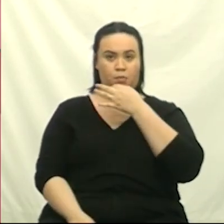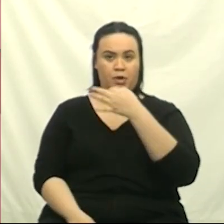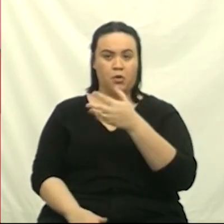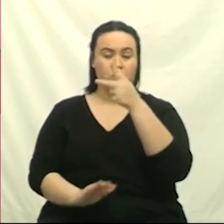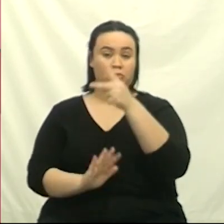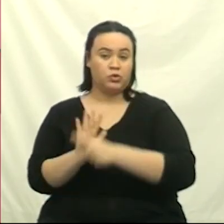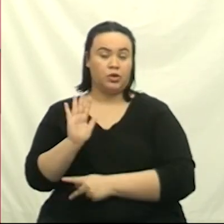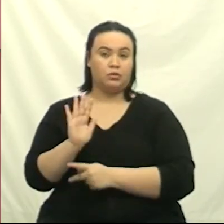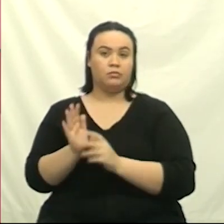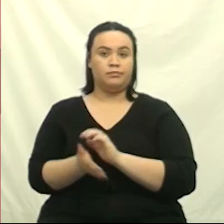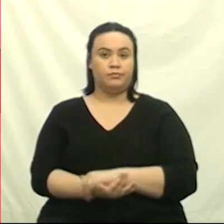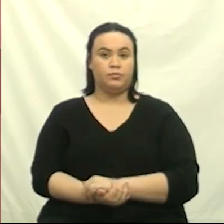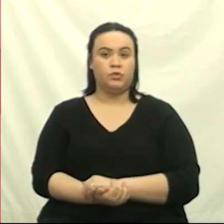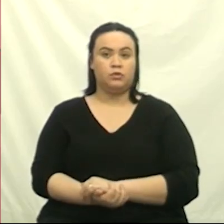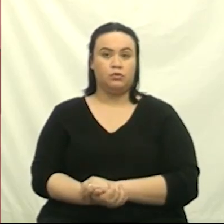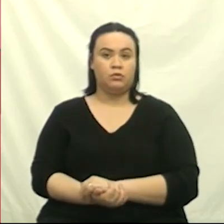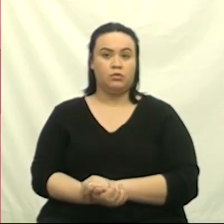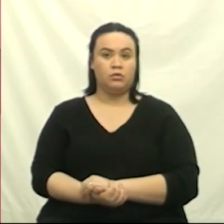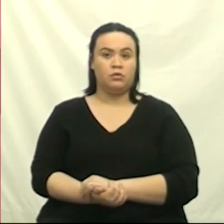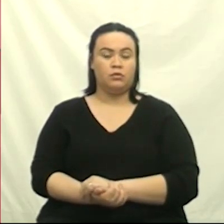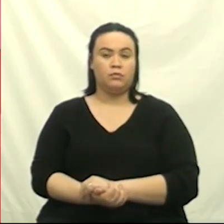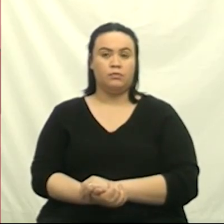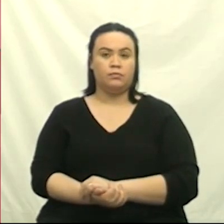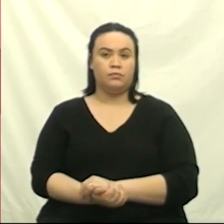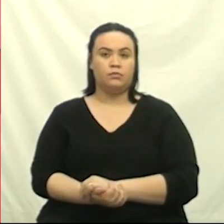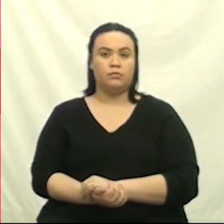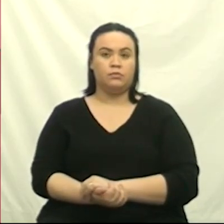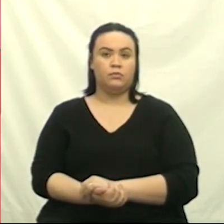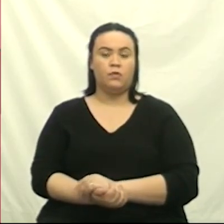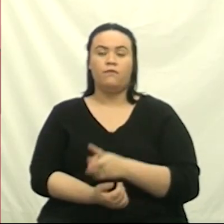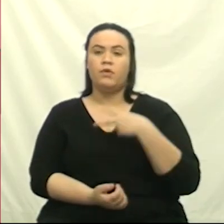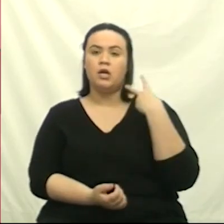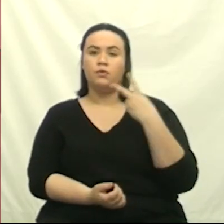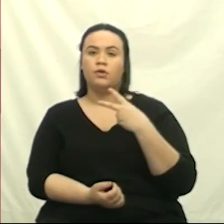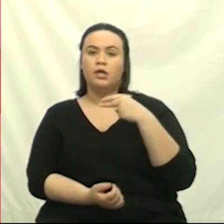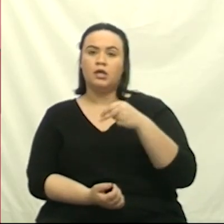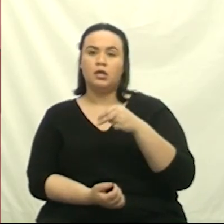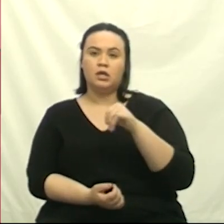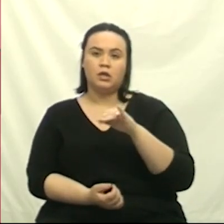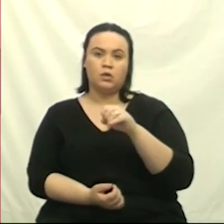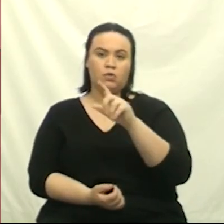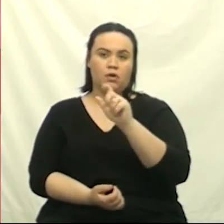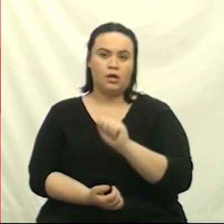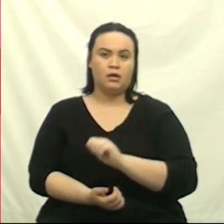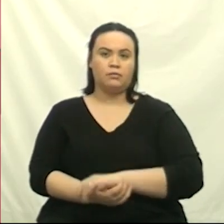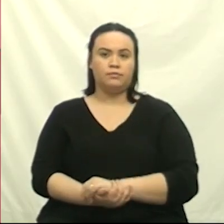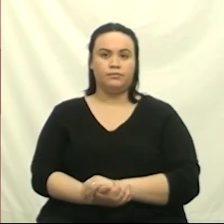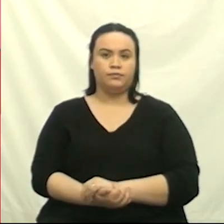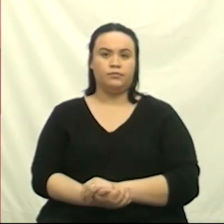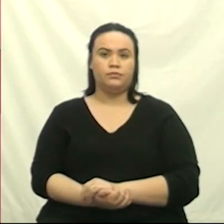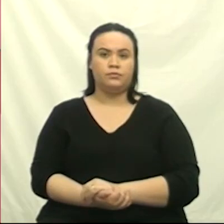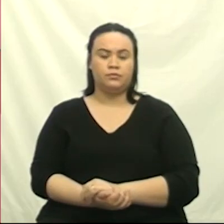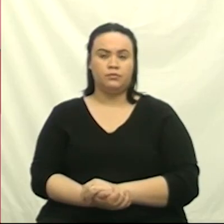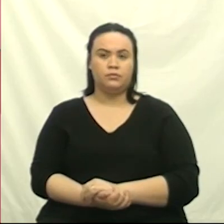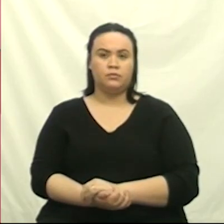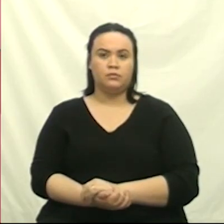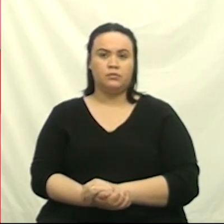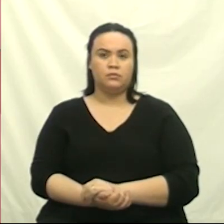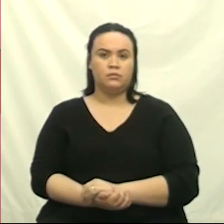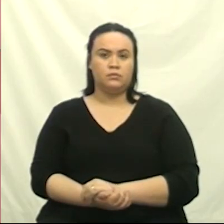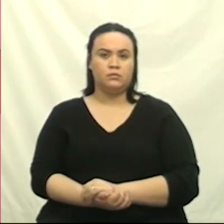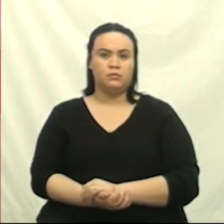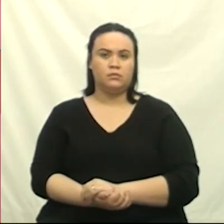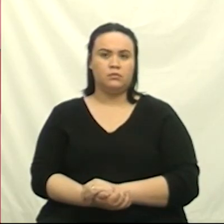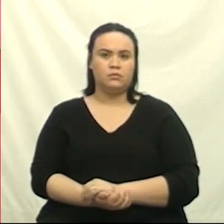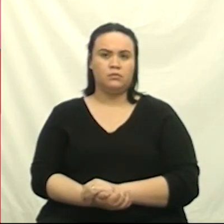projeto no fundo e no mérito como diz o vereador Nicola mais cedo e eu acho que é exatamente isso que agora ficou antes